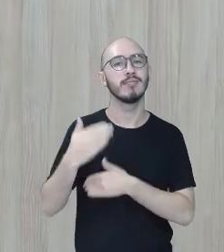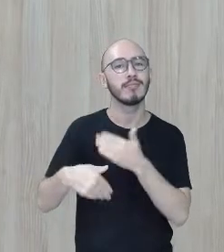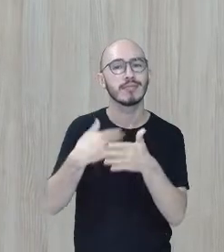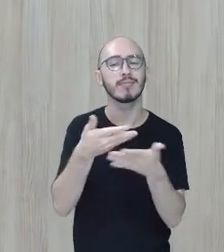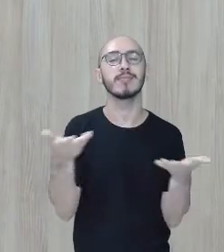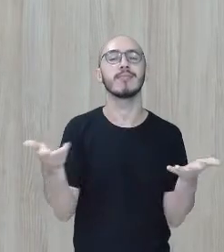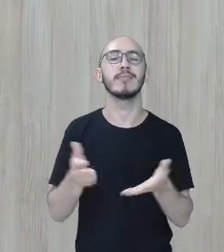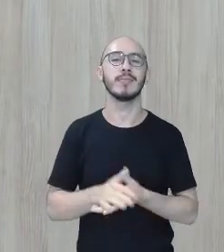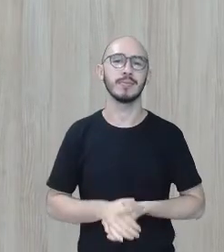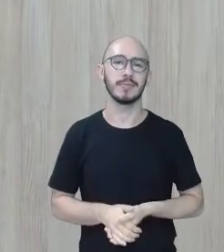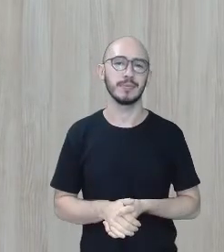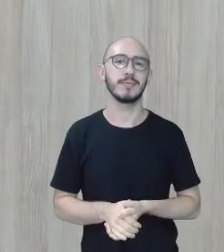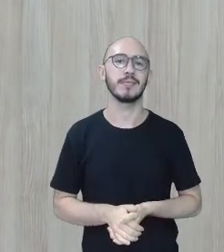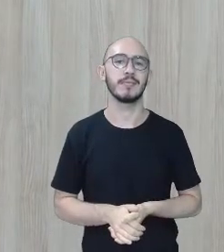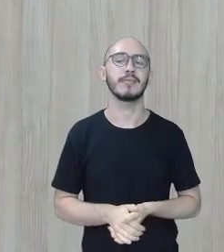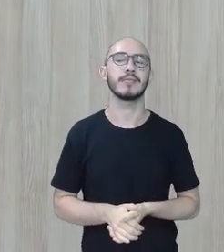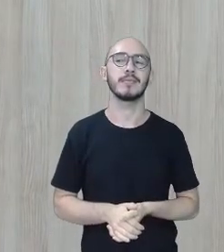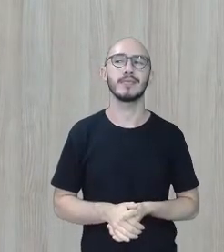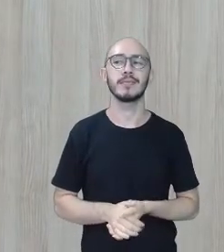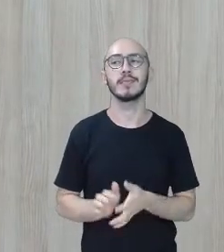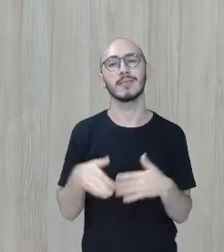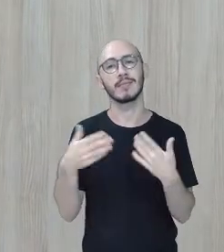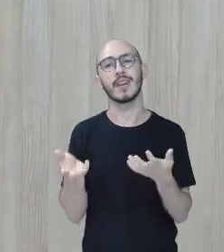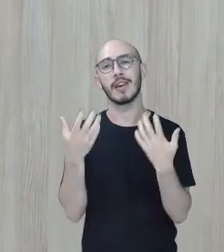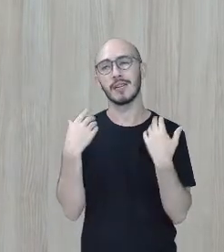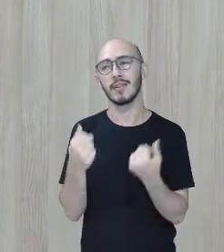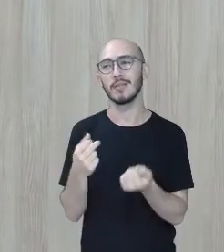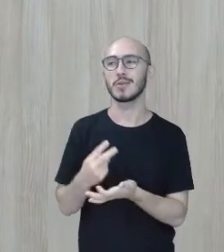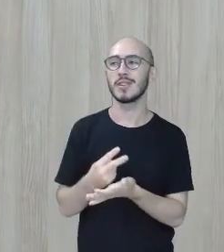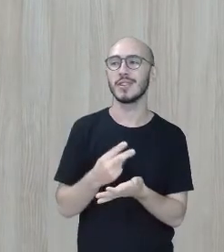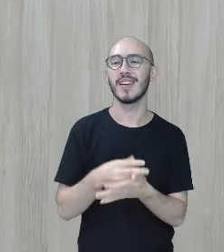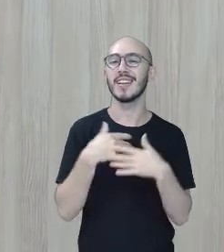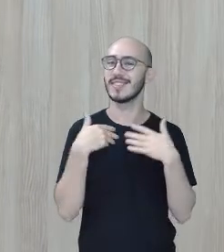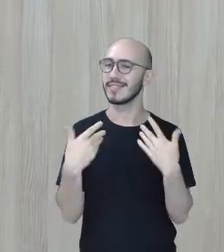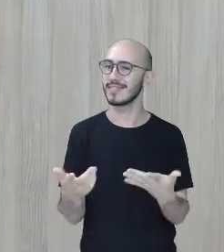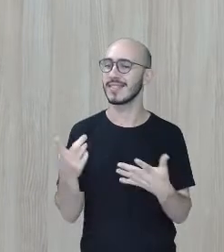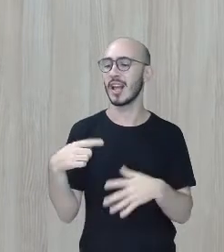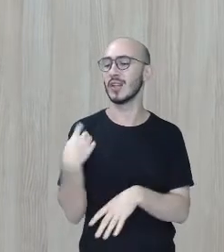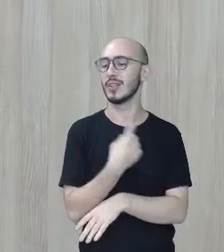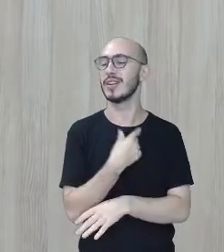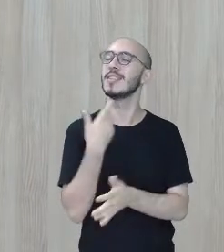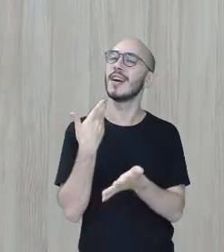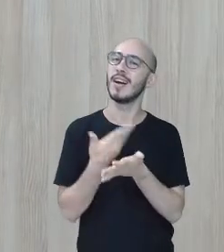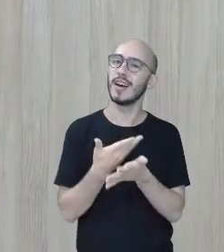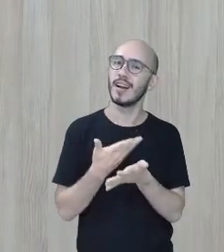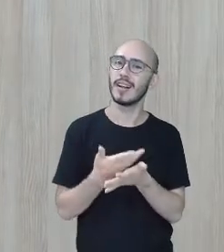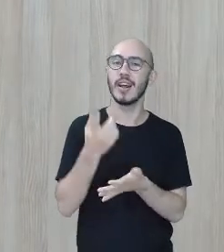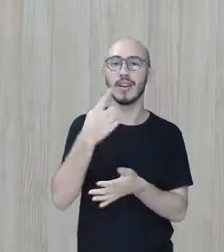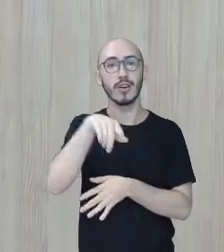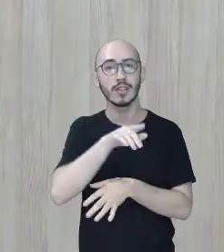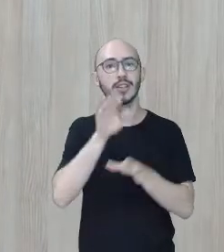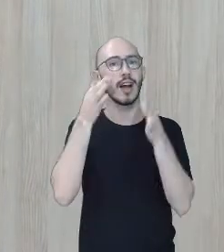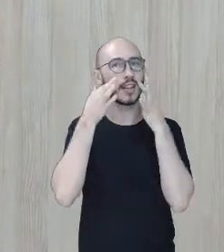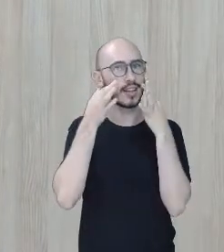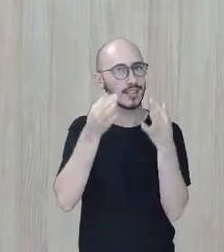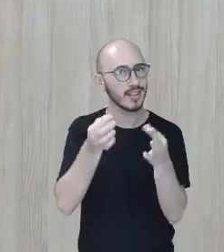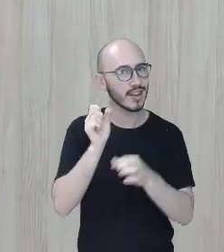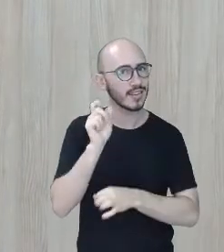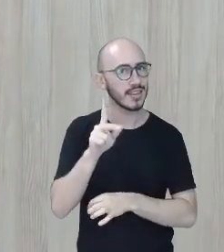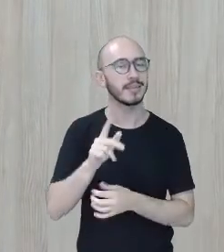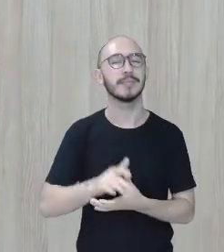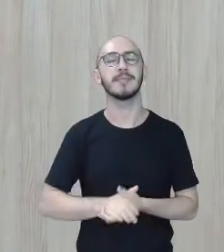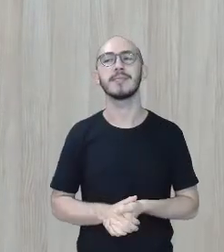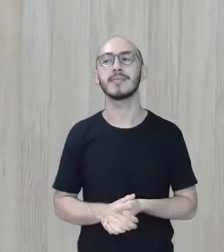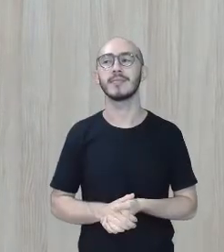possa acontecer. Então, vamos continuar aqui a nossa aula e fiquem prestando bastante